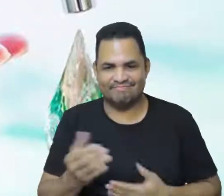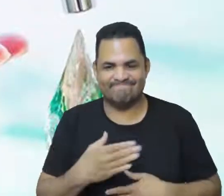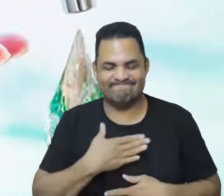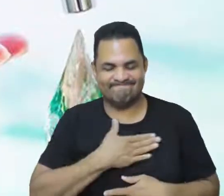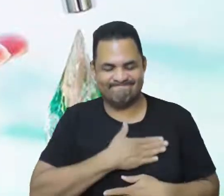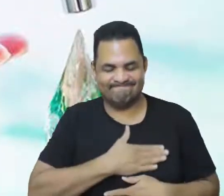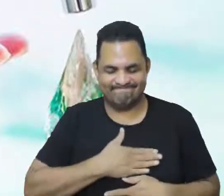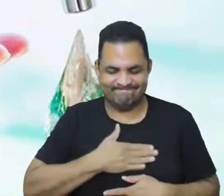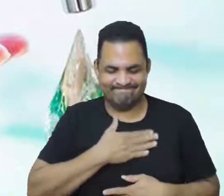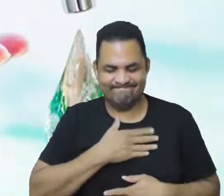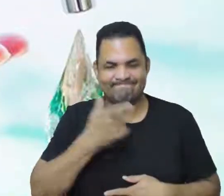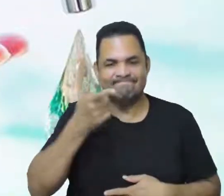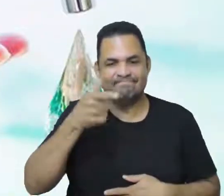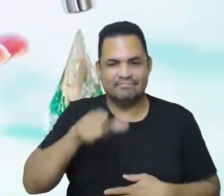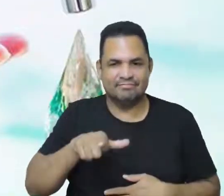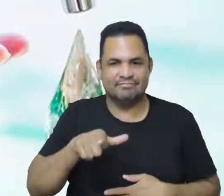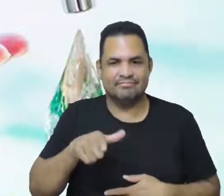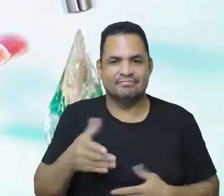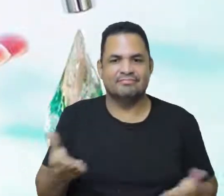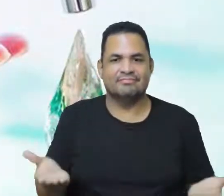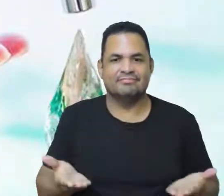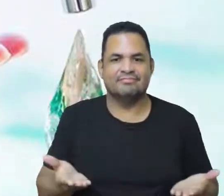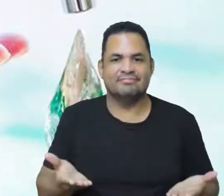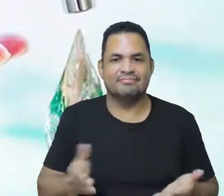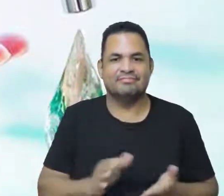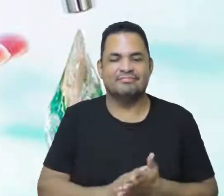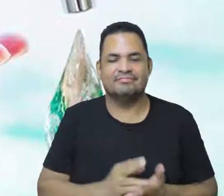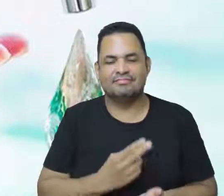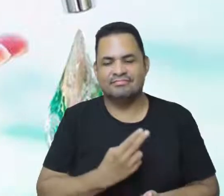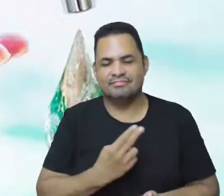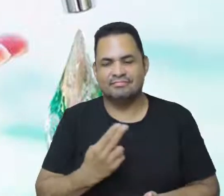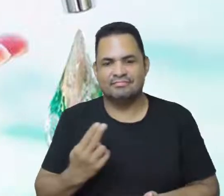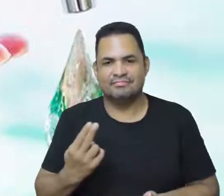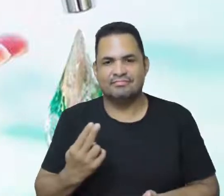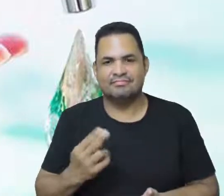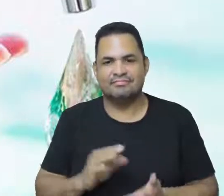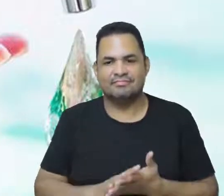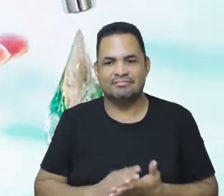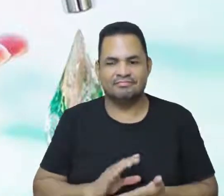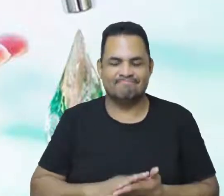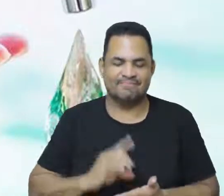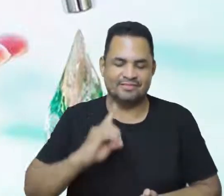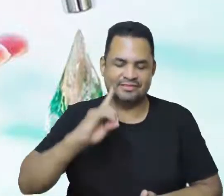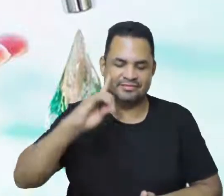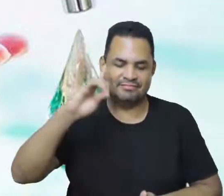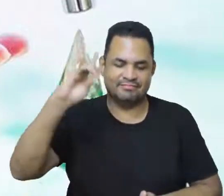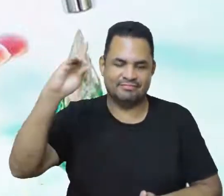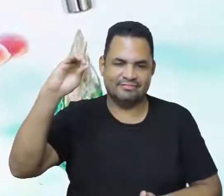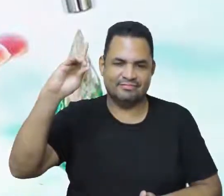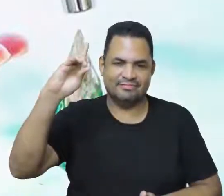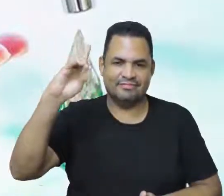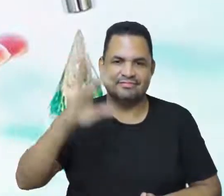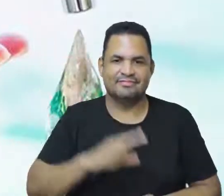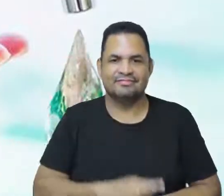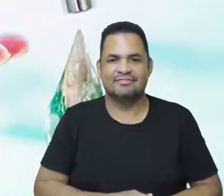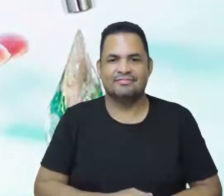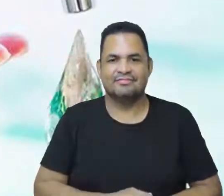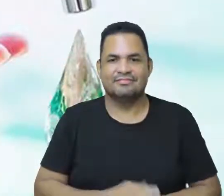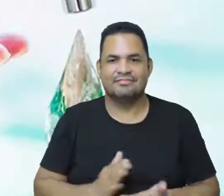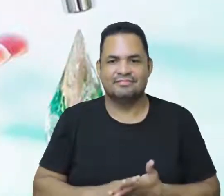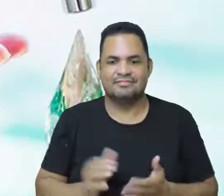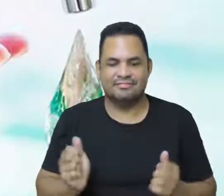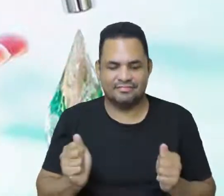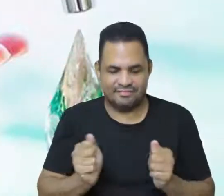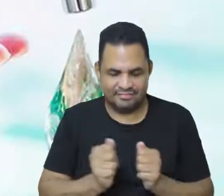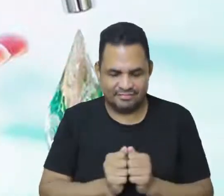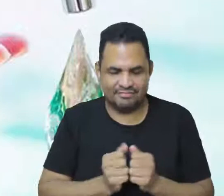prazer novamente, em nome do grande arquiteto do universo, estar